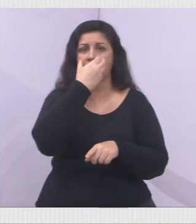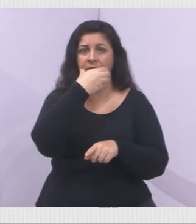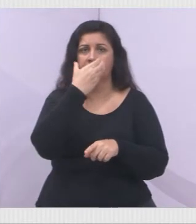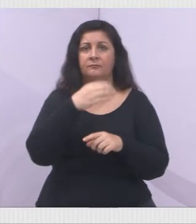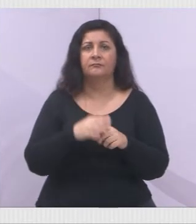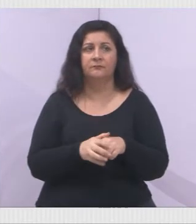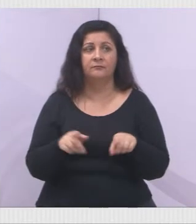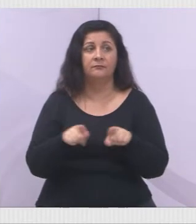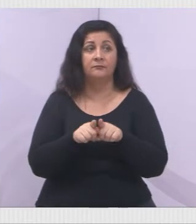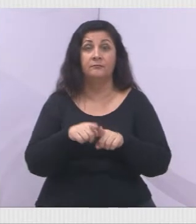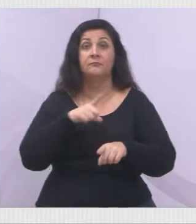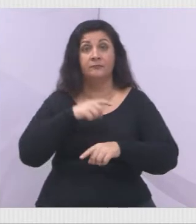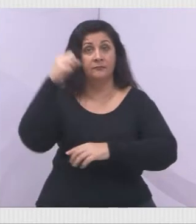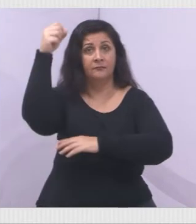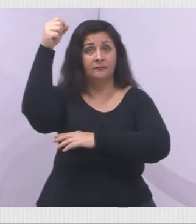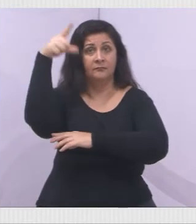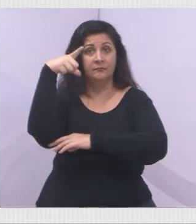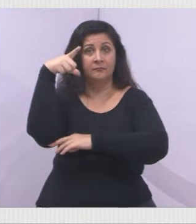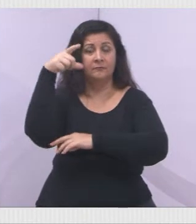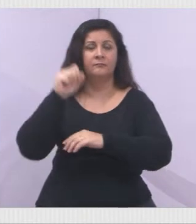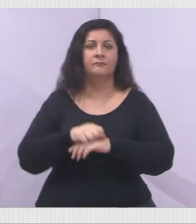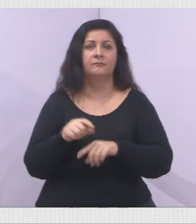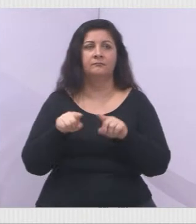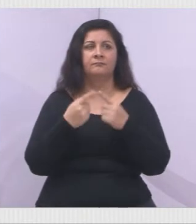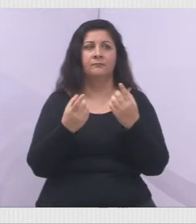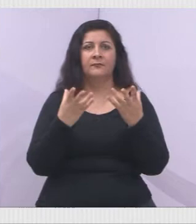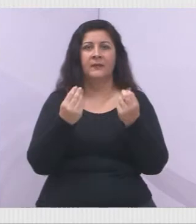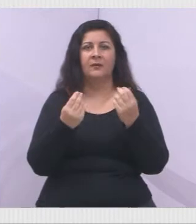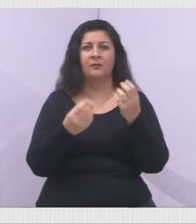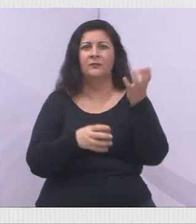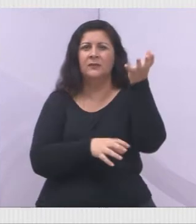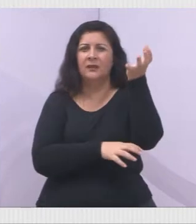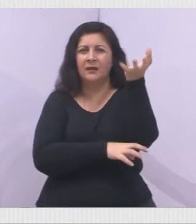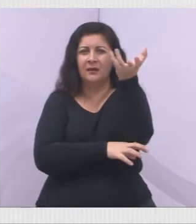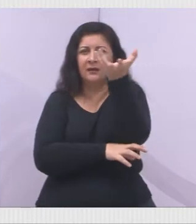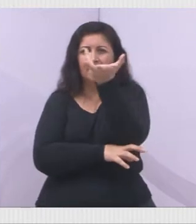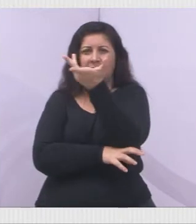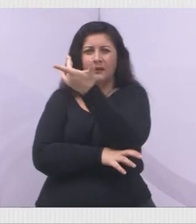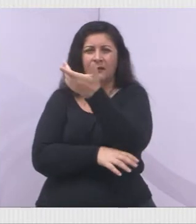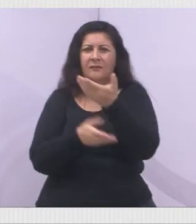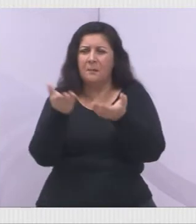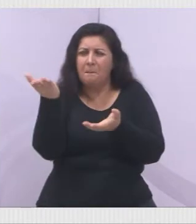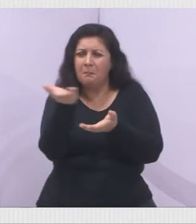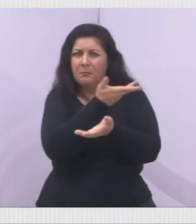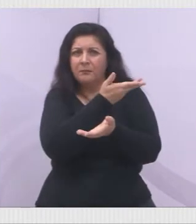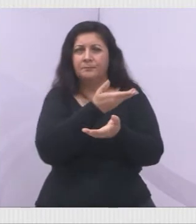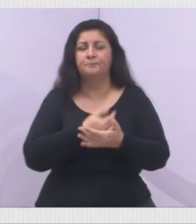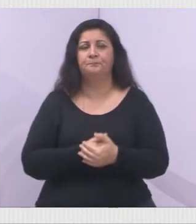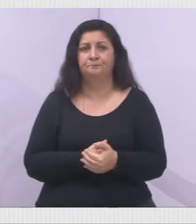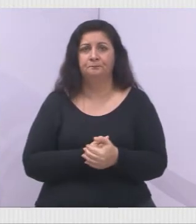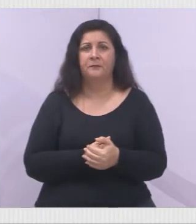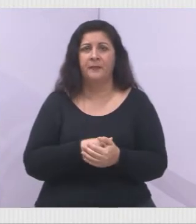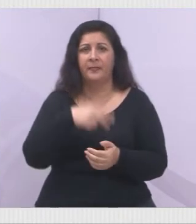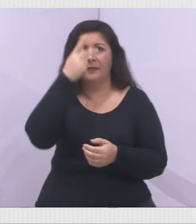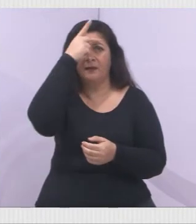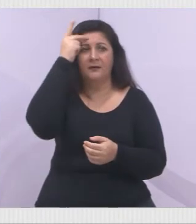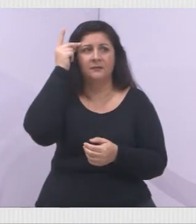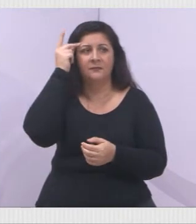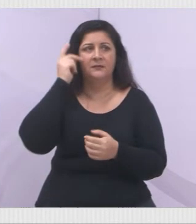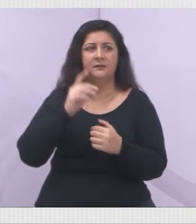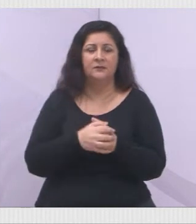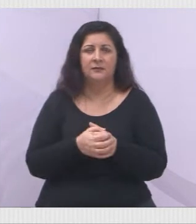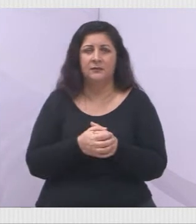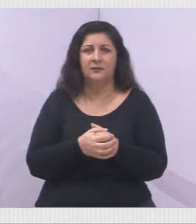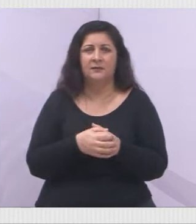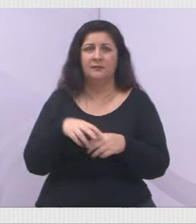com iluminação de LED e tudo, mas as árvores estavam muito rasteiras, né? As copas muito rasteiras assim, e as pessoas ficavam,